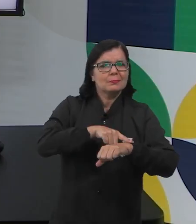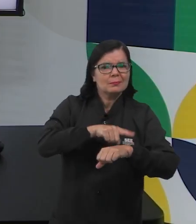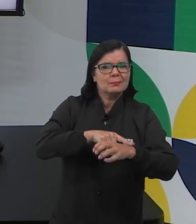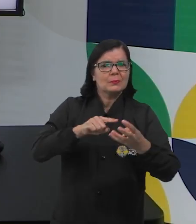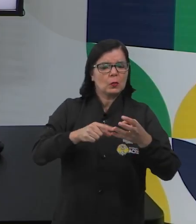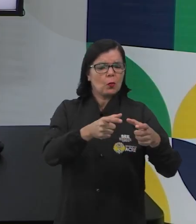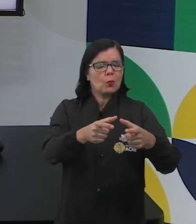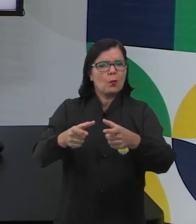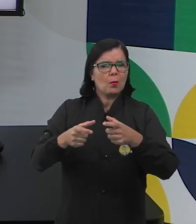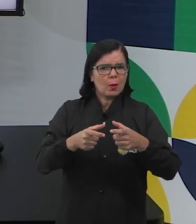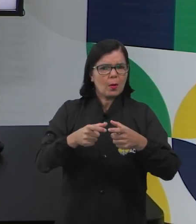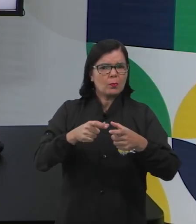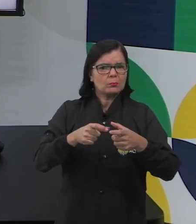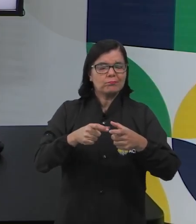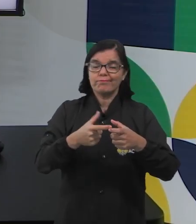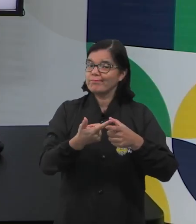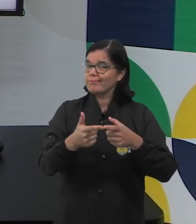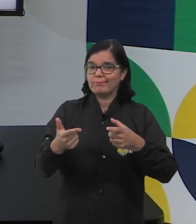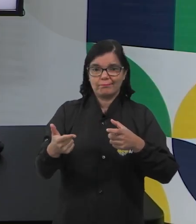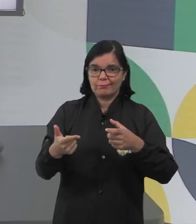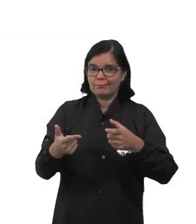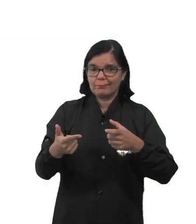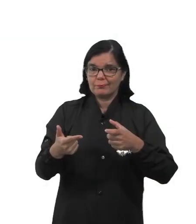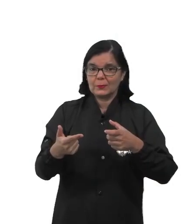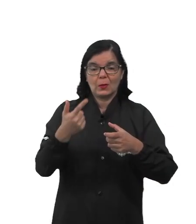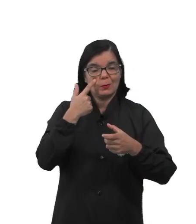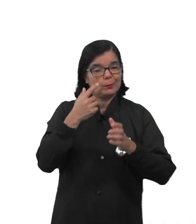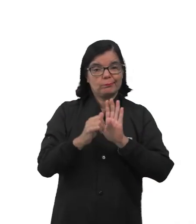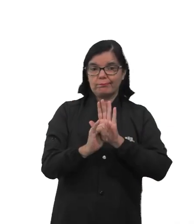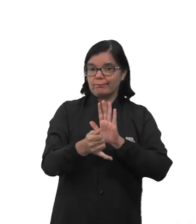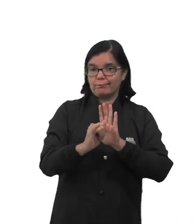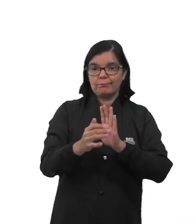tenho espaço, eu tenho um narrador. Não, não é narração.